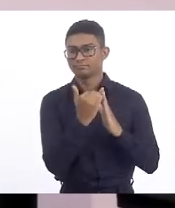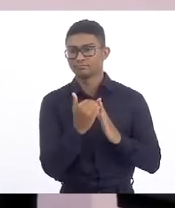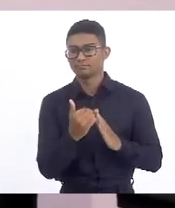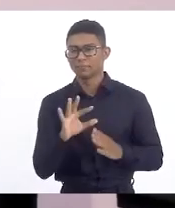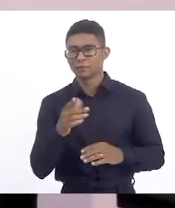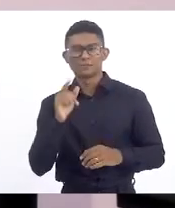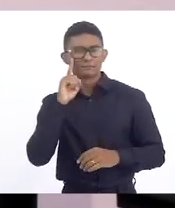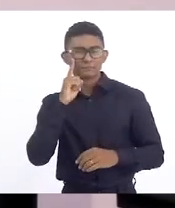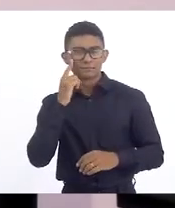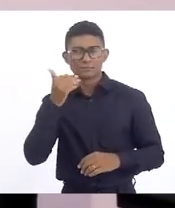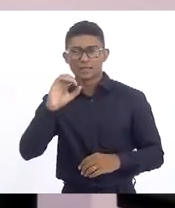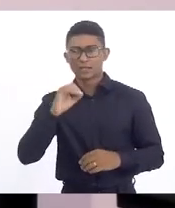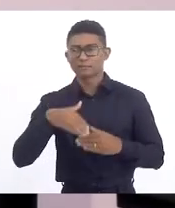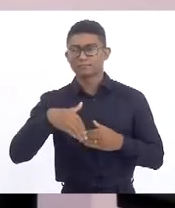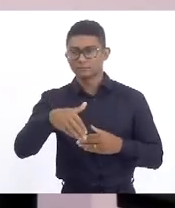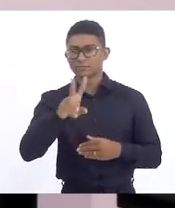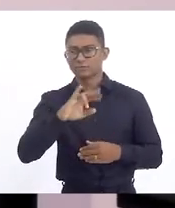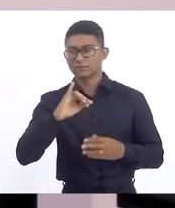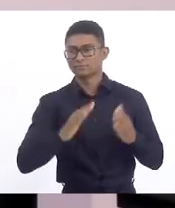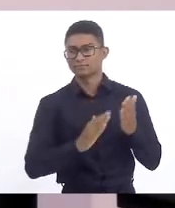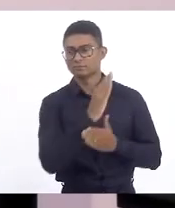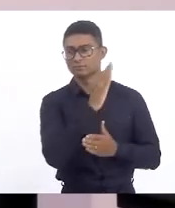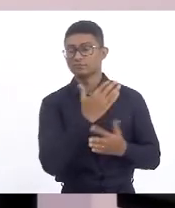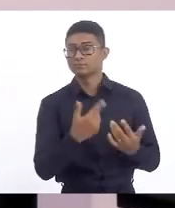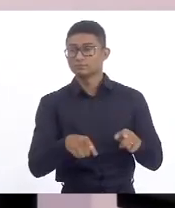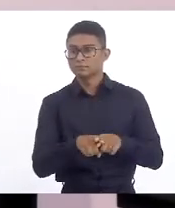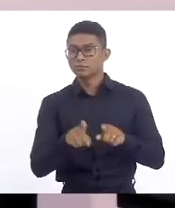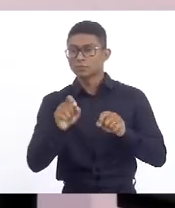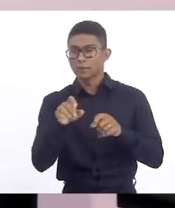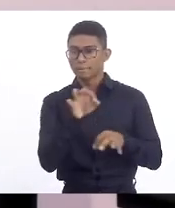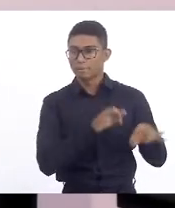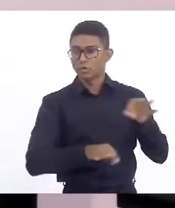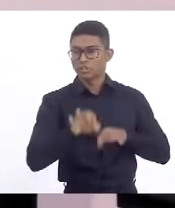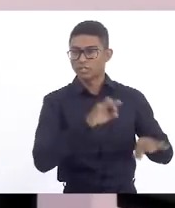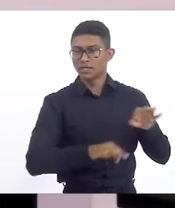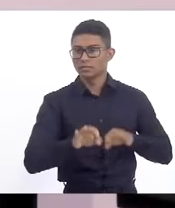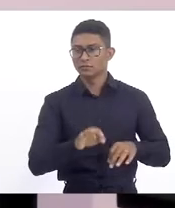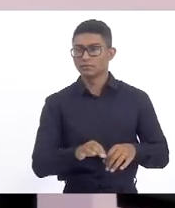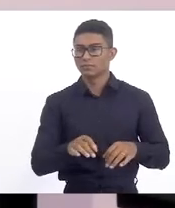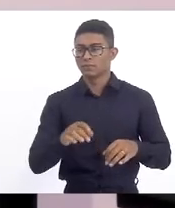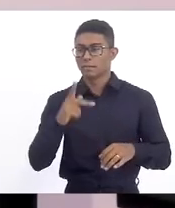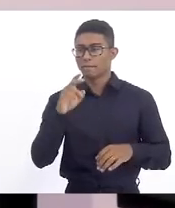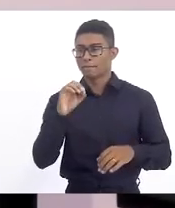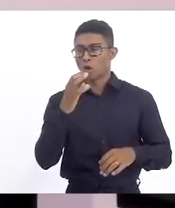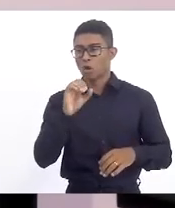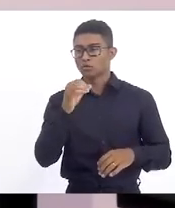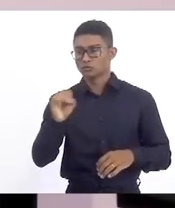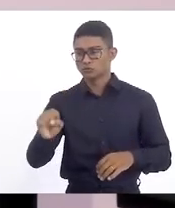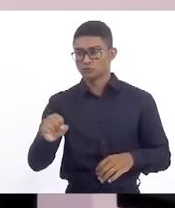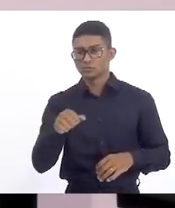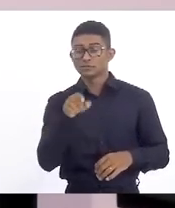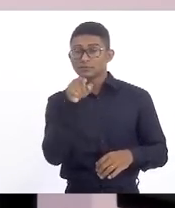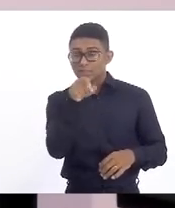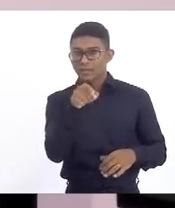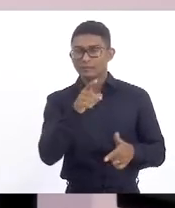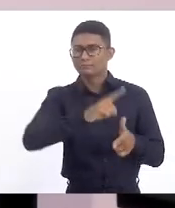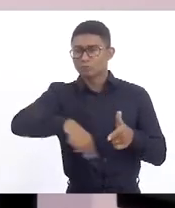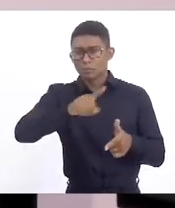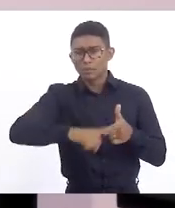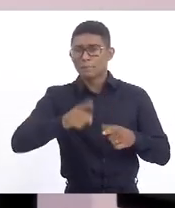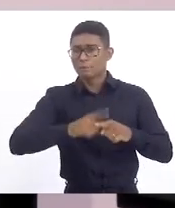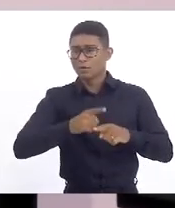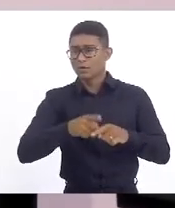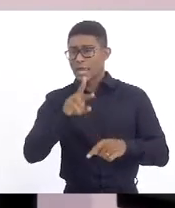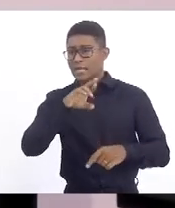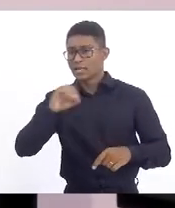10 dias. Elaboração do projeto de drenagem do Rio Poços, Queimados e Ipiranga, que é um problema, esse rio veio assoreando,